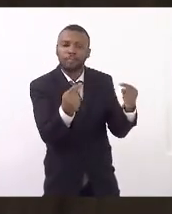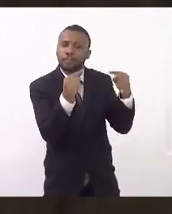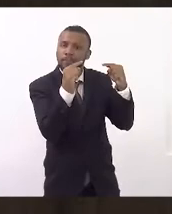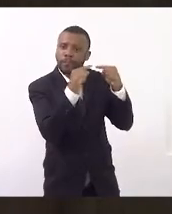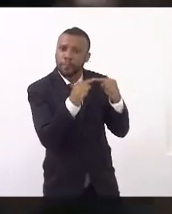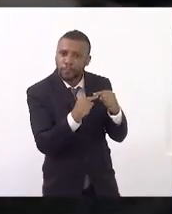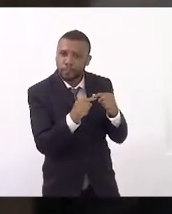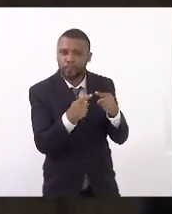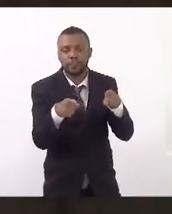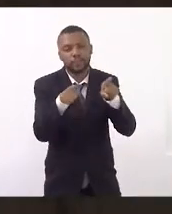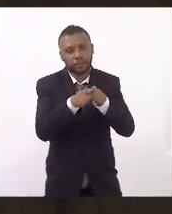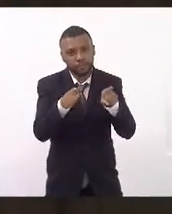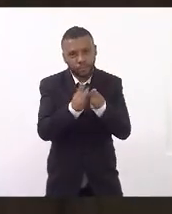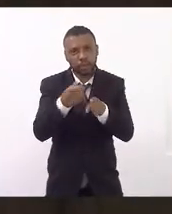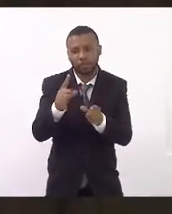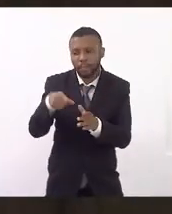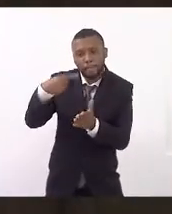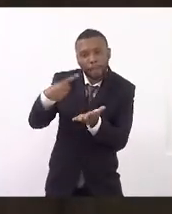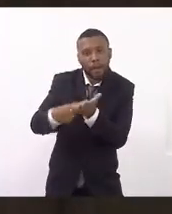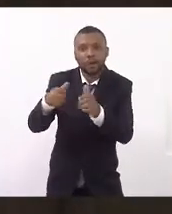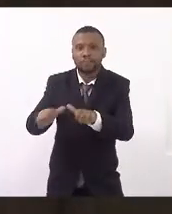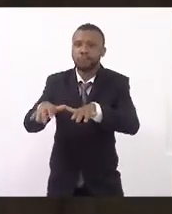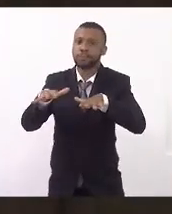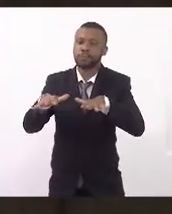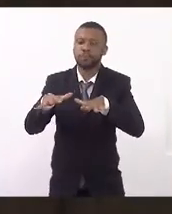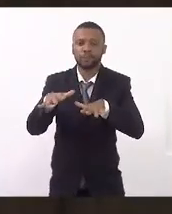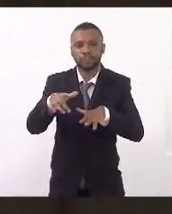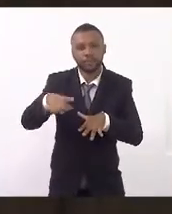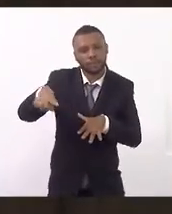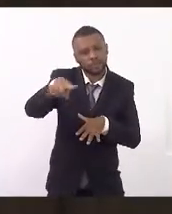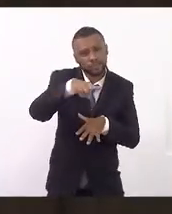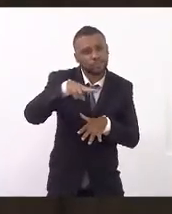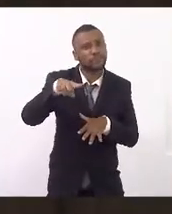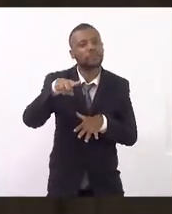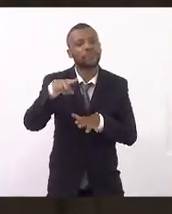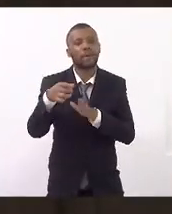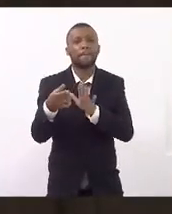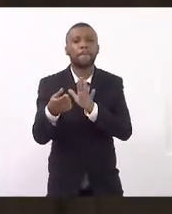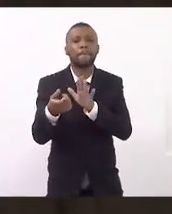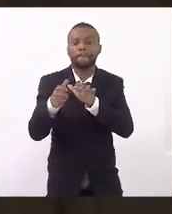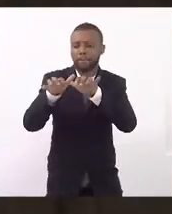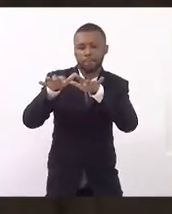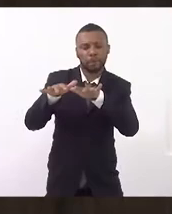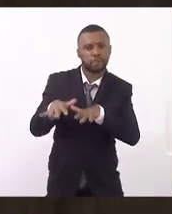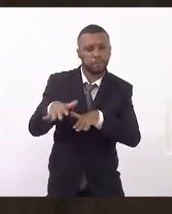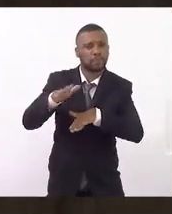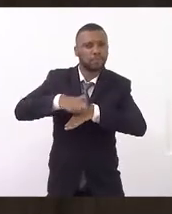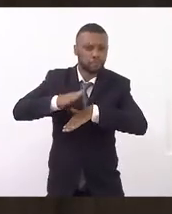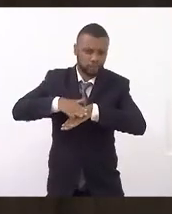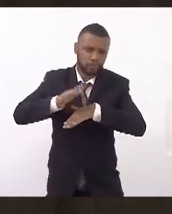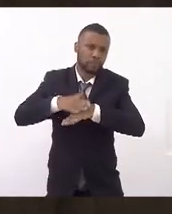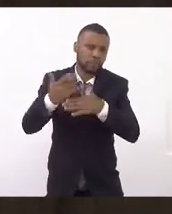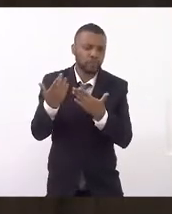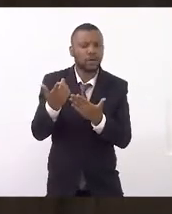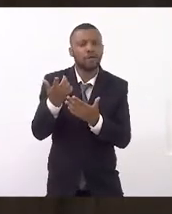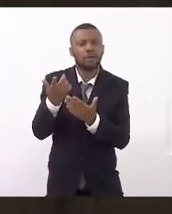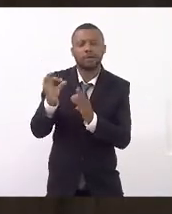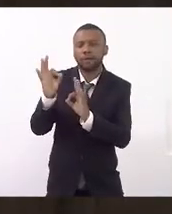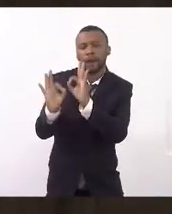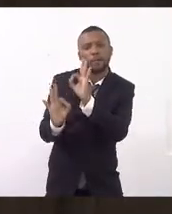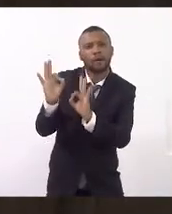participado da audiência pública que Vossa Excelência produziu. Eu fiz algumas